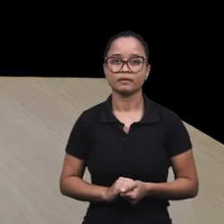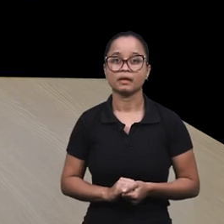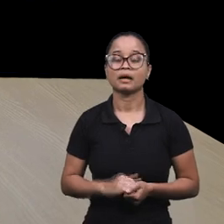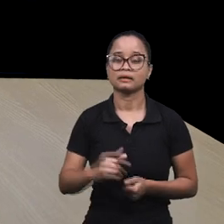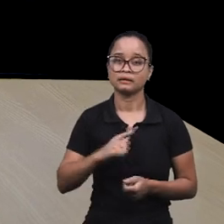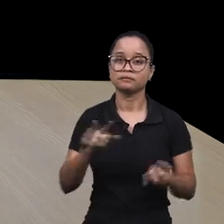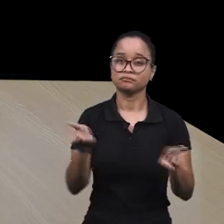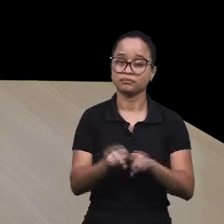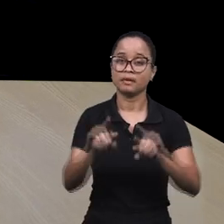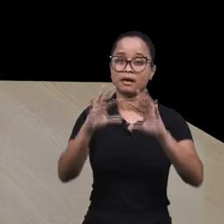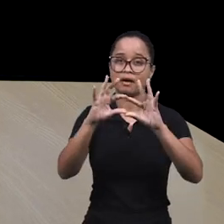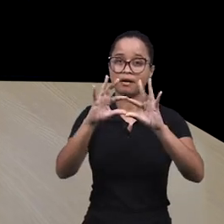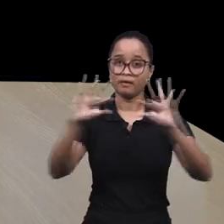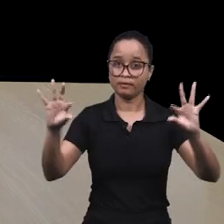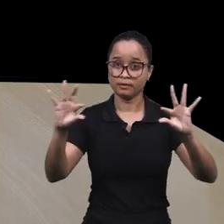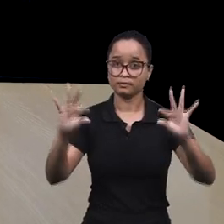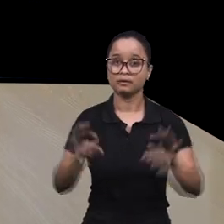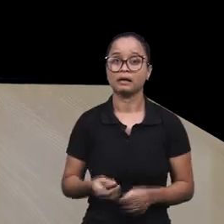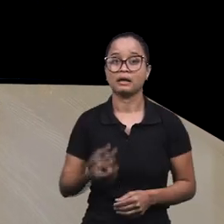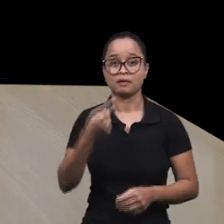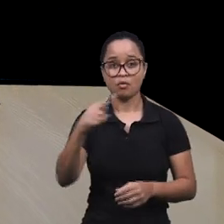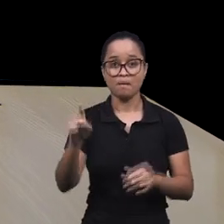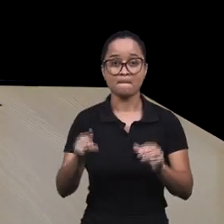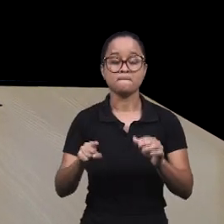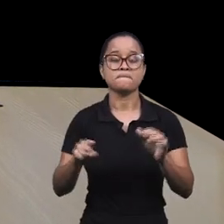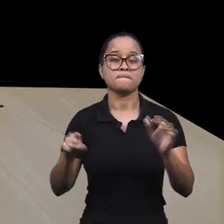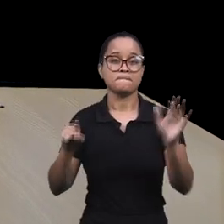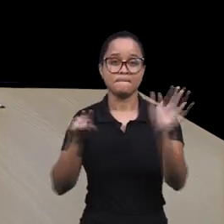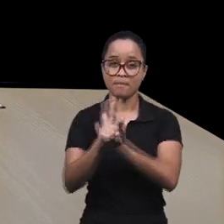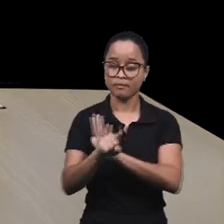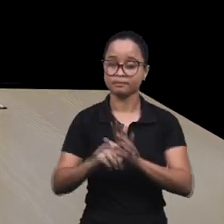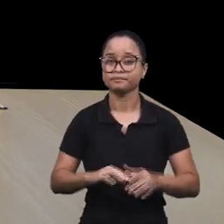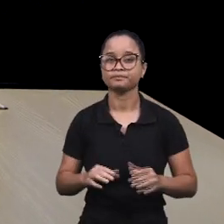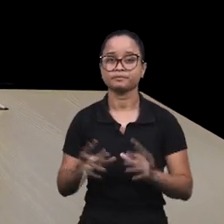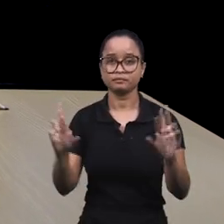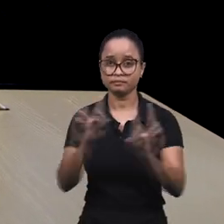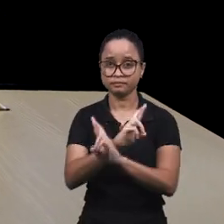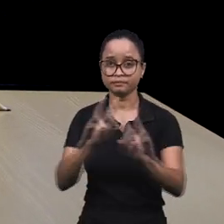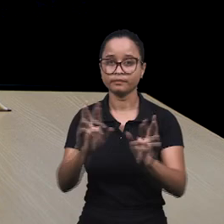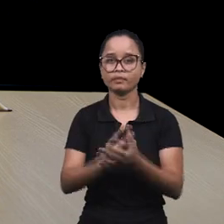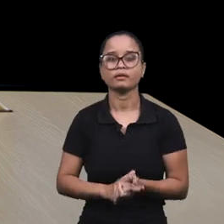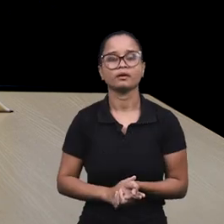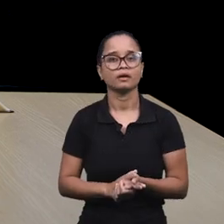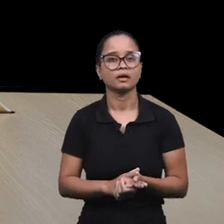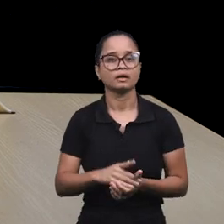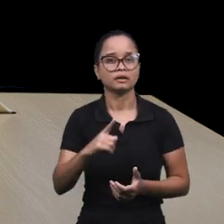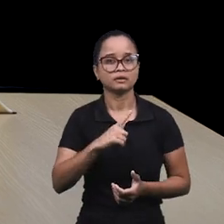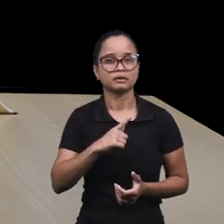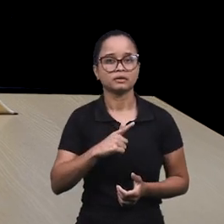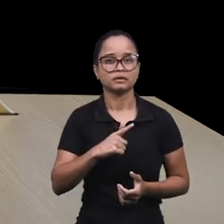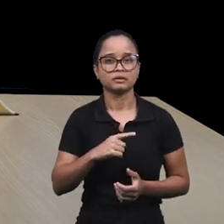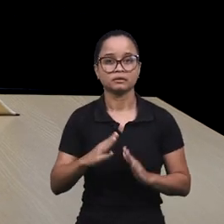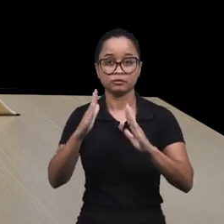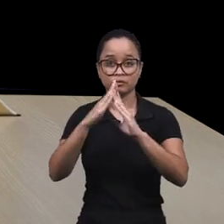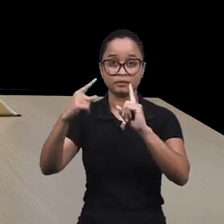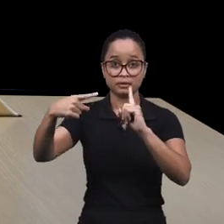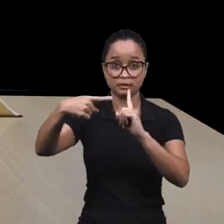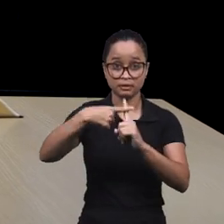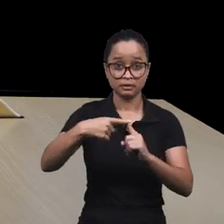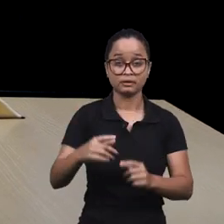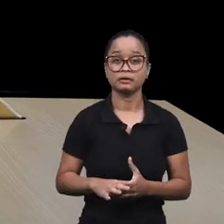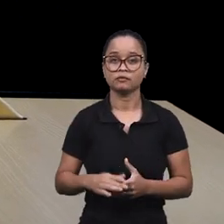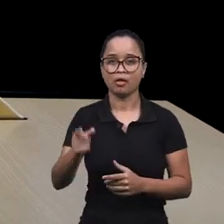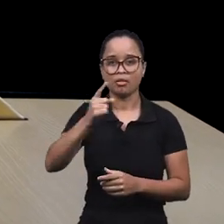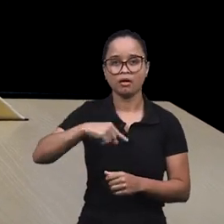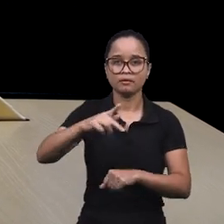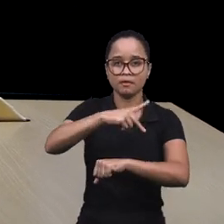Temos agora uma frase também relacionada a esta última pergunta, que ela está falando, ela vem exatamente de uma igreja nossa